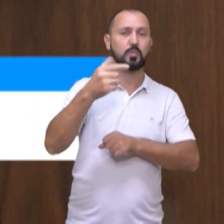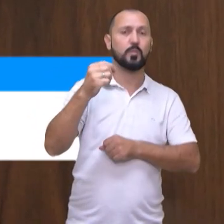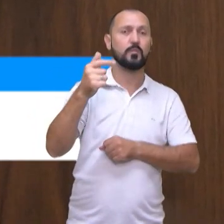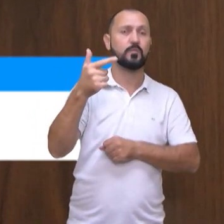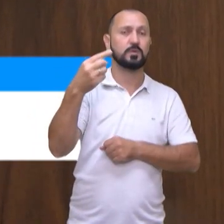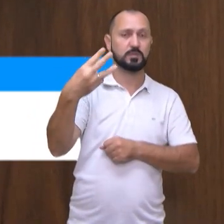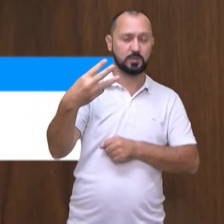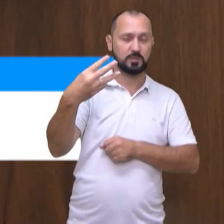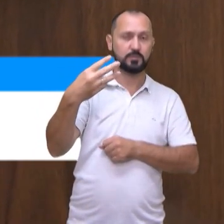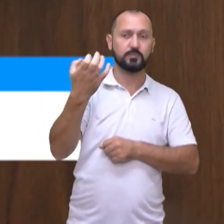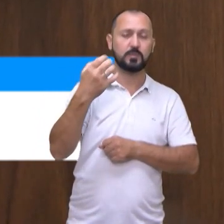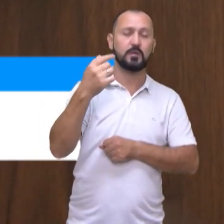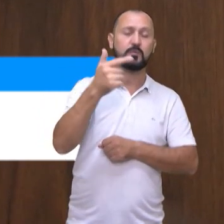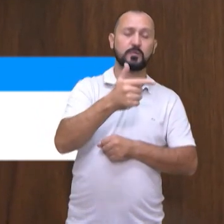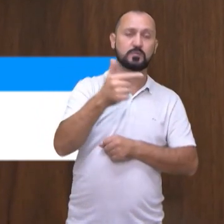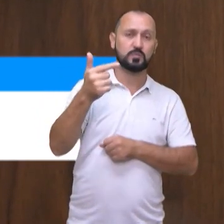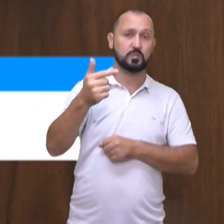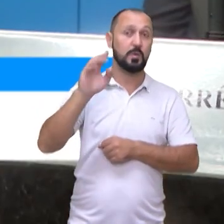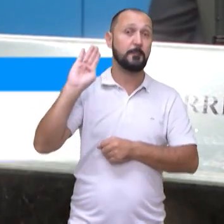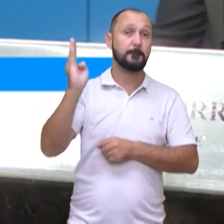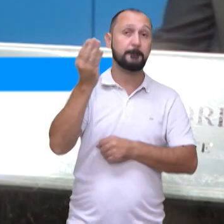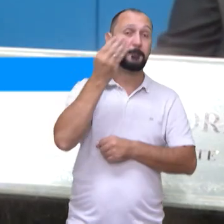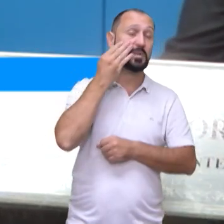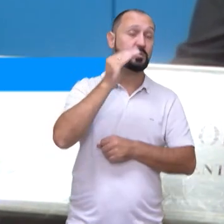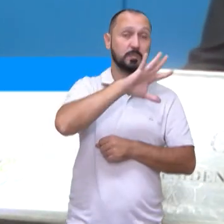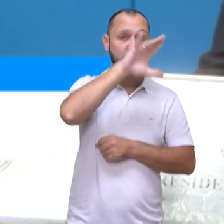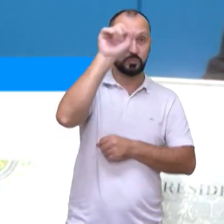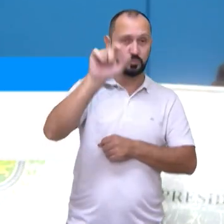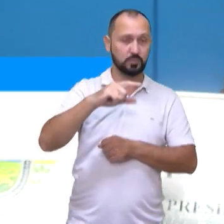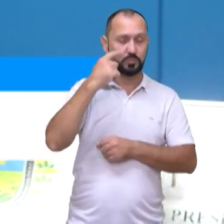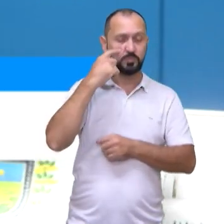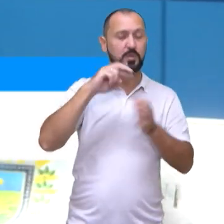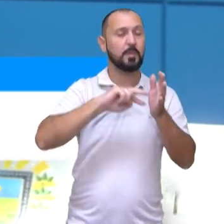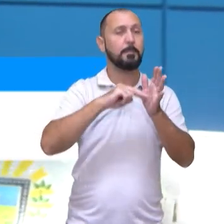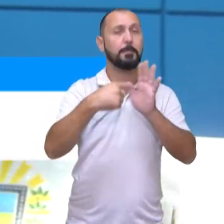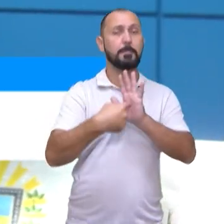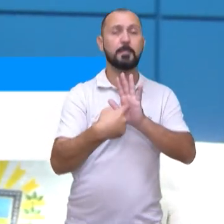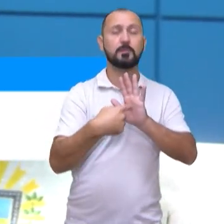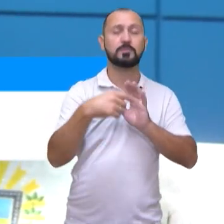de 22 bilhões para Mato Grosso do Sul, o que representa um crescimento de